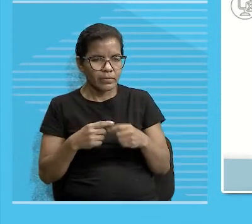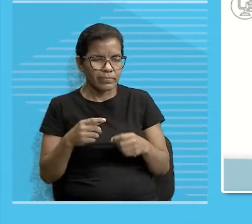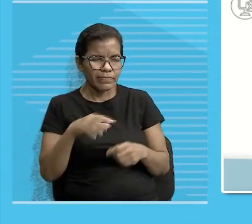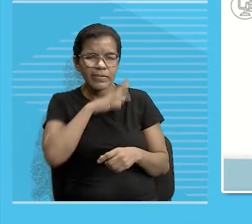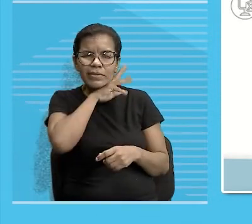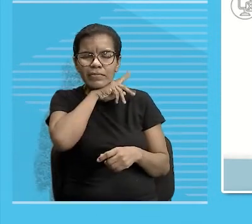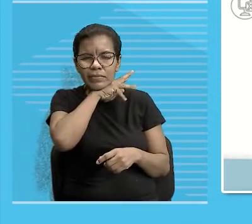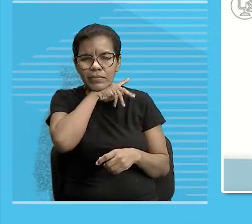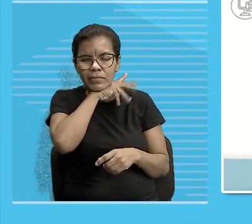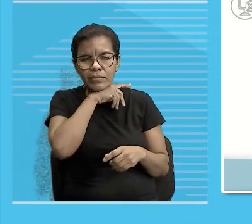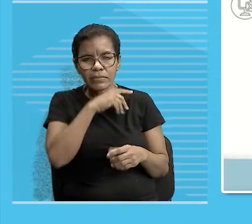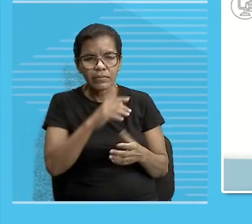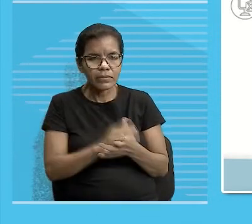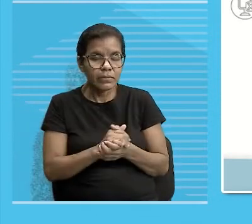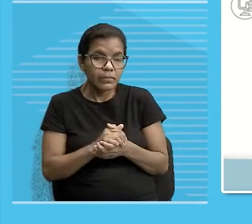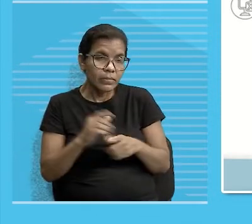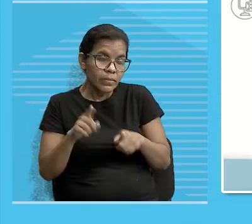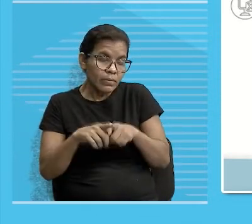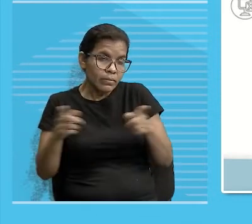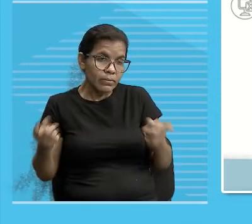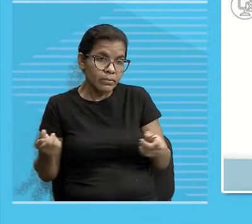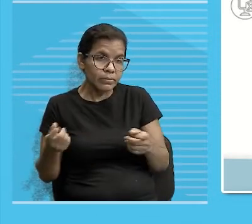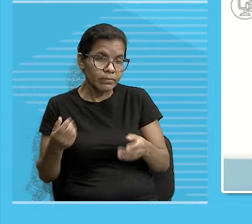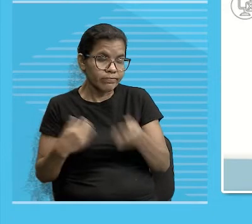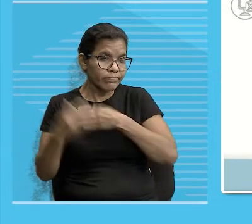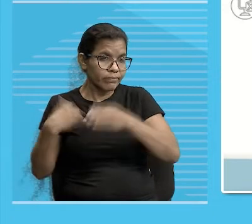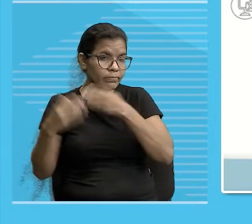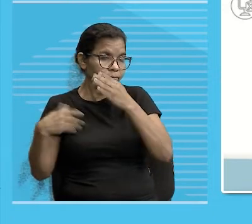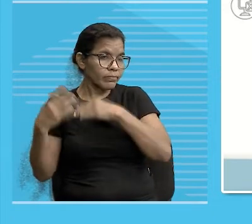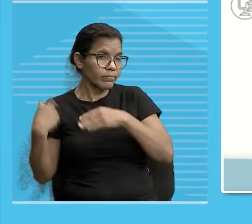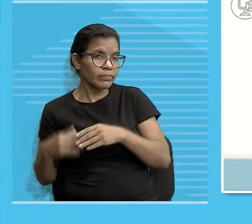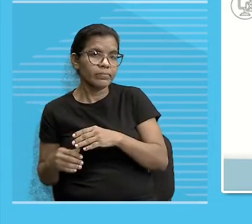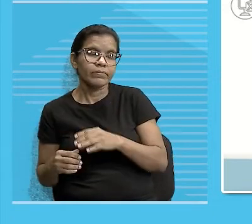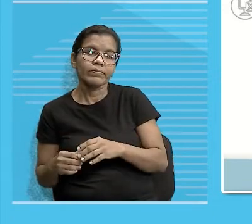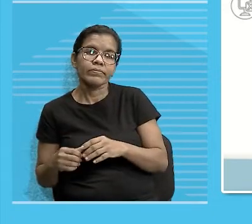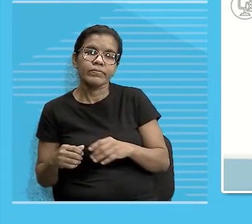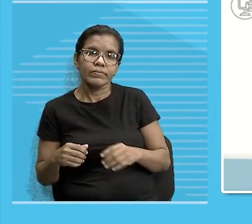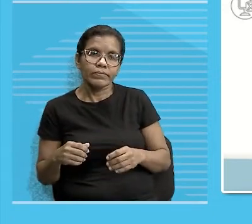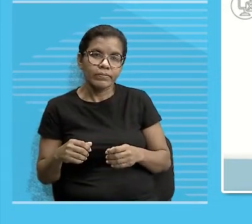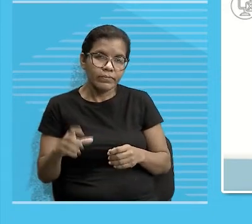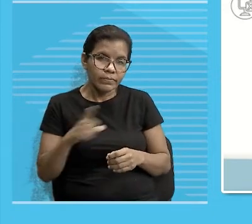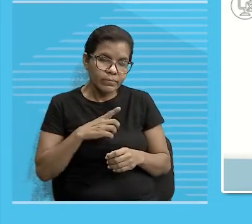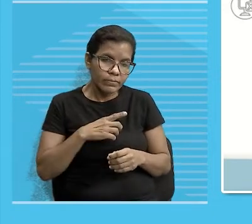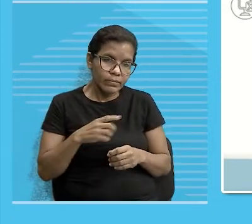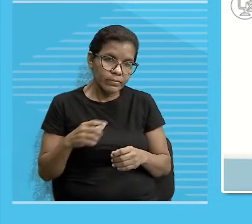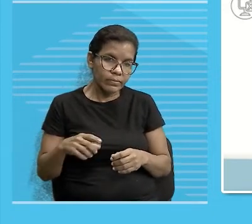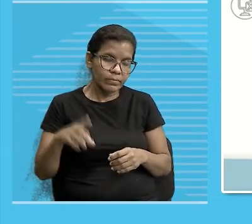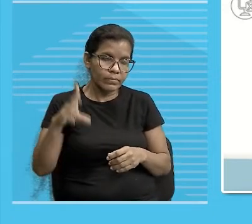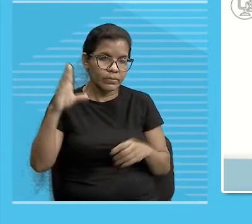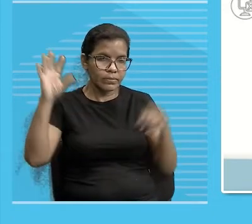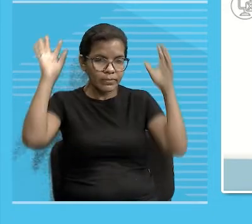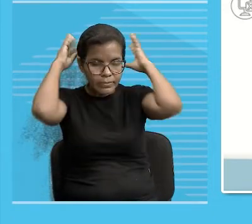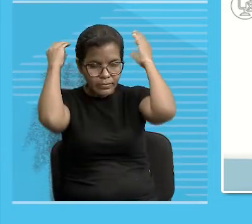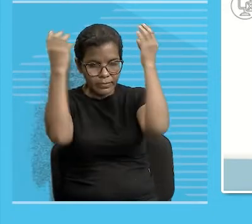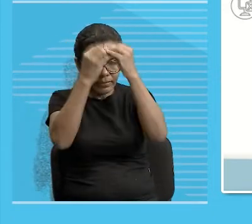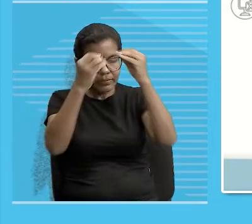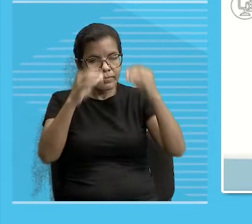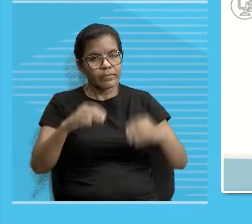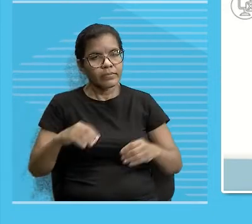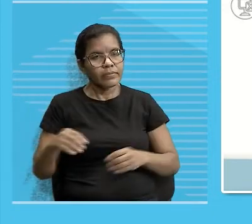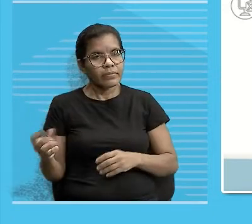mal. Mas antigamente era meio que comum, né? Na própria Grécia antiga, ter a cabeça do inimigo